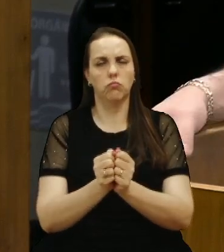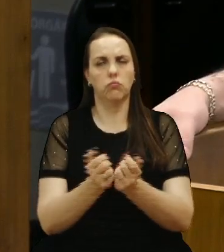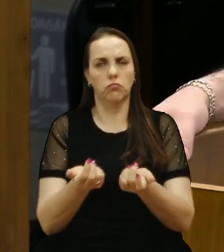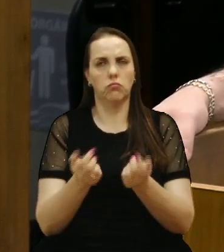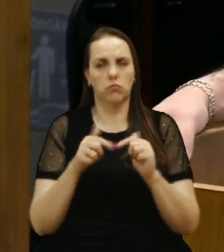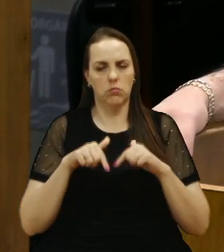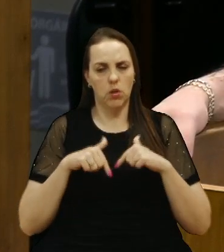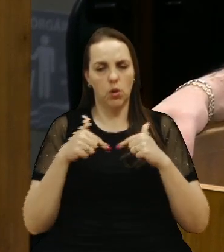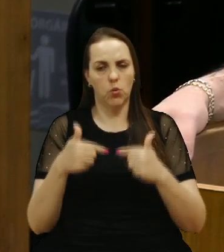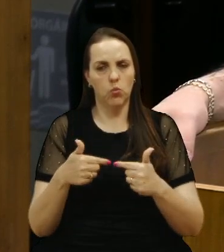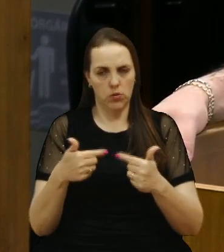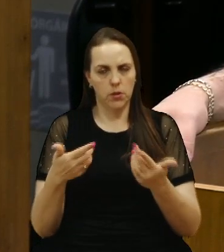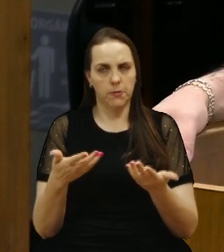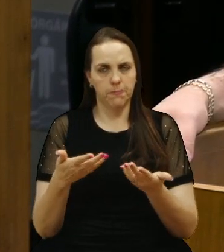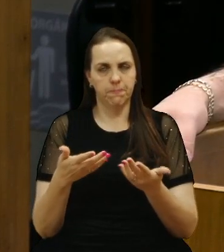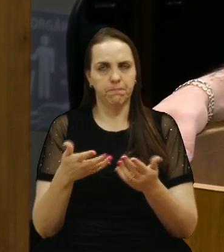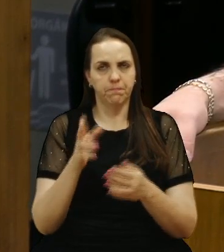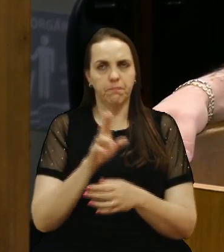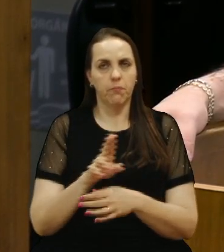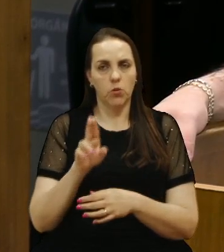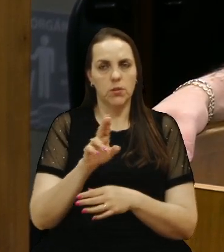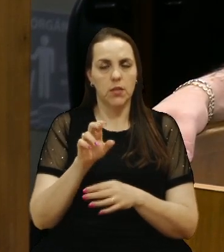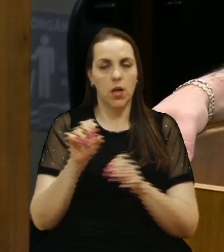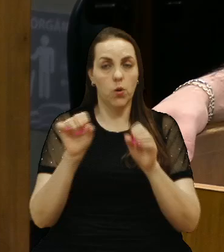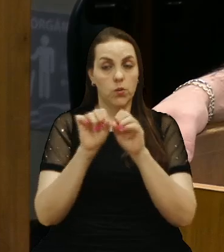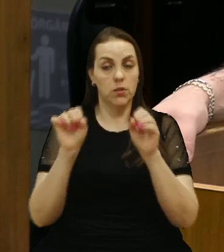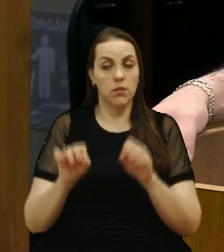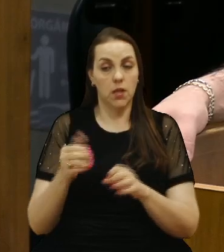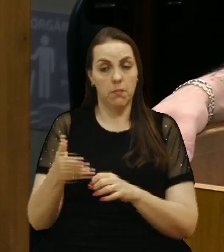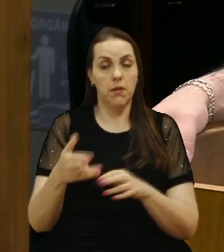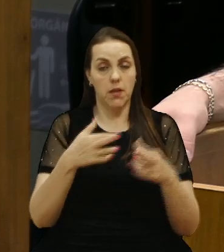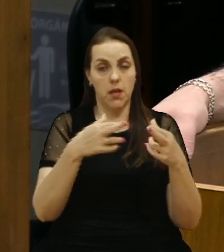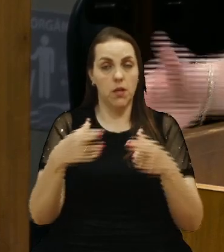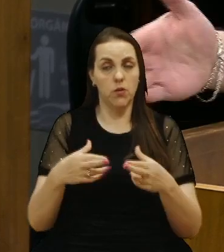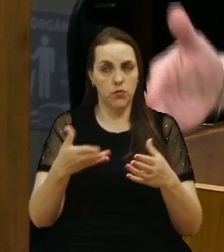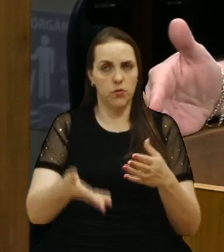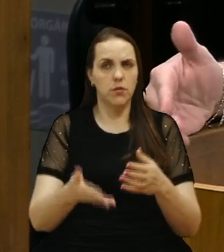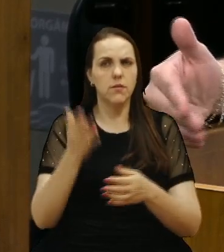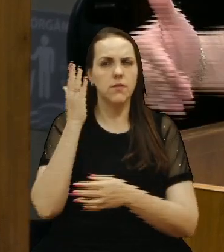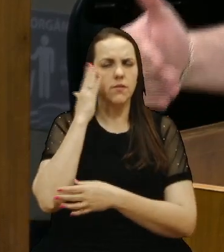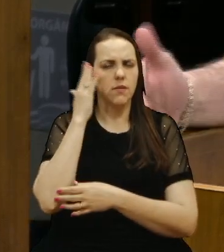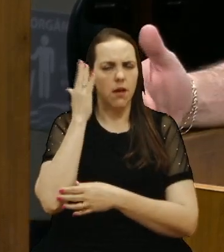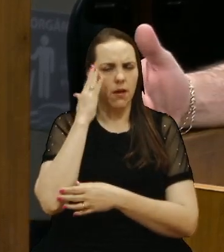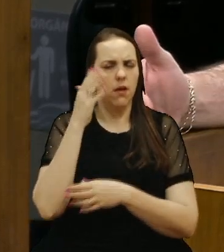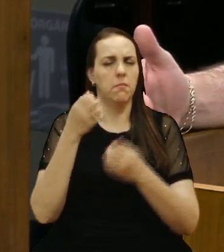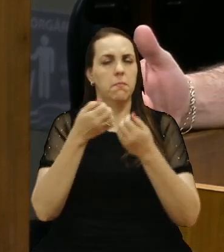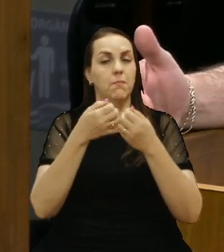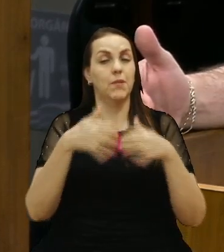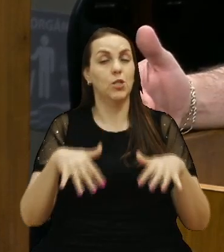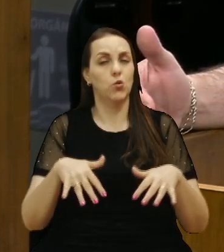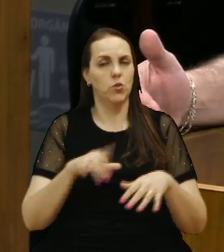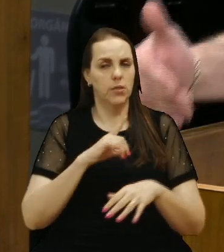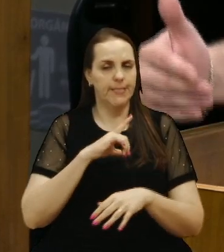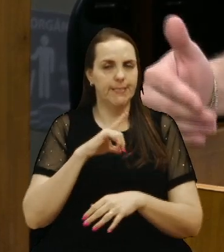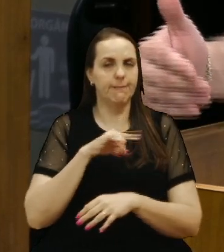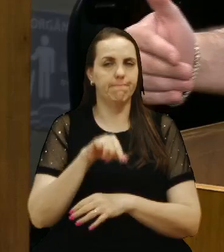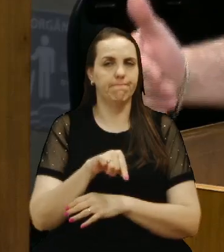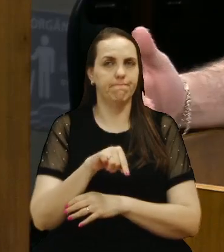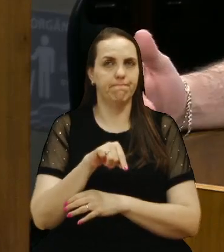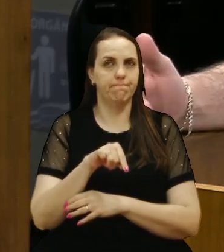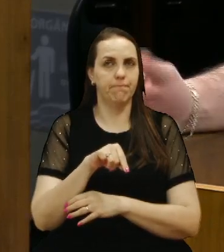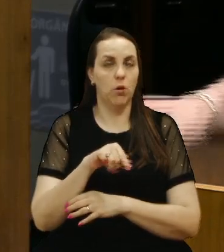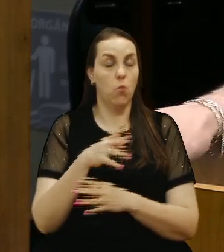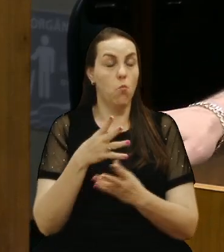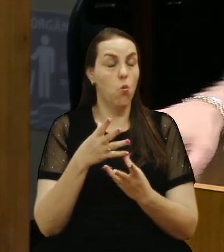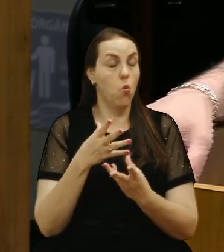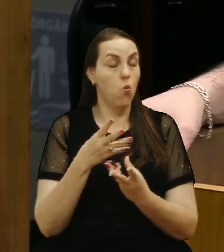né, da aplicação desse sistema na nossa região, porque a gente sabe o prejuízo que causa, o grande